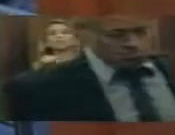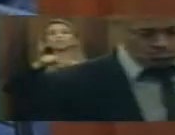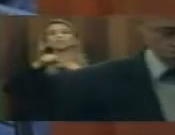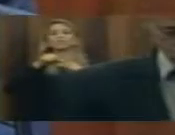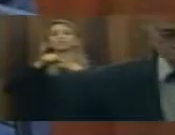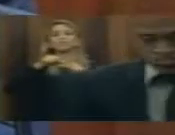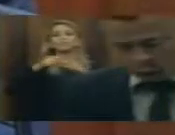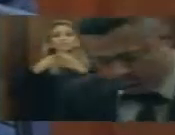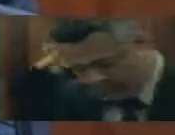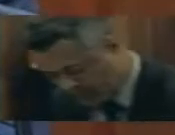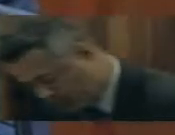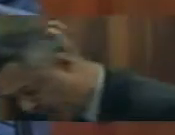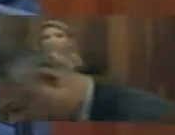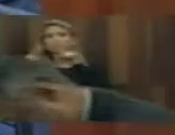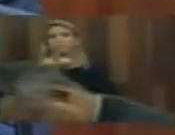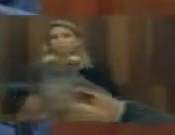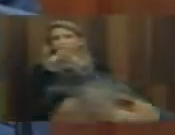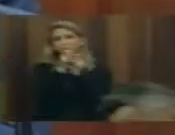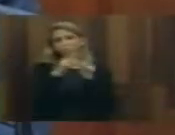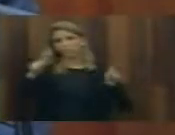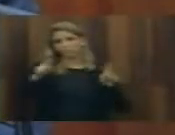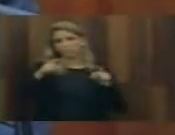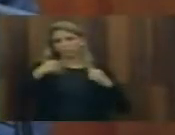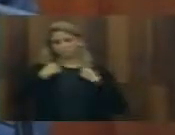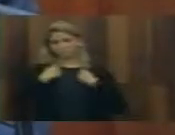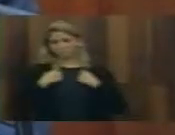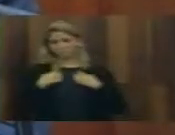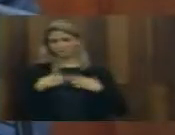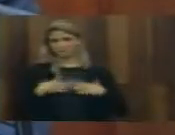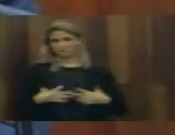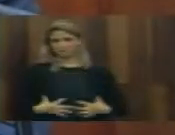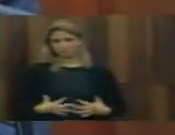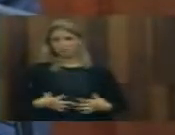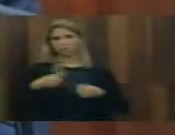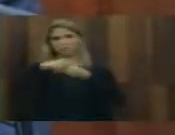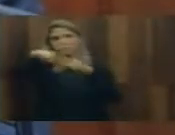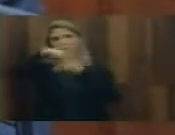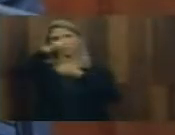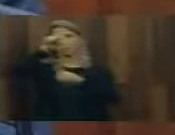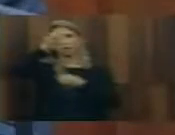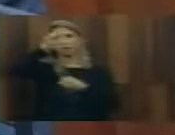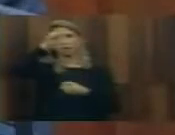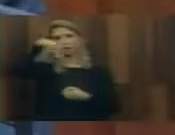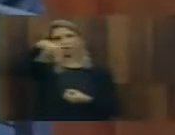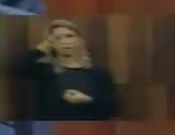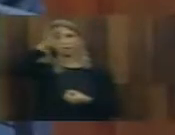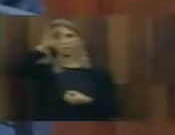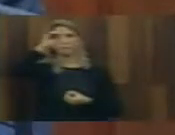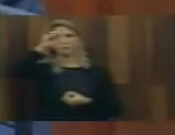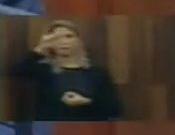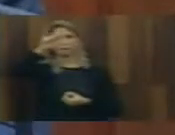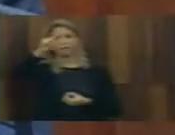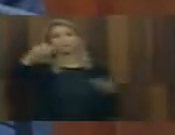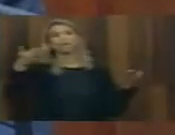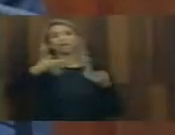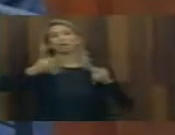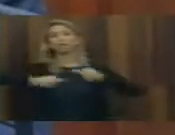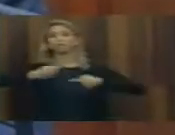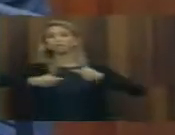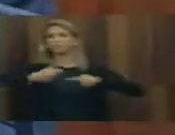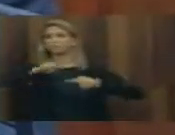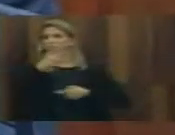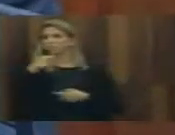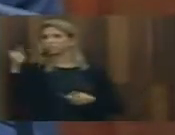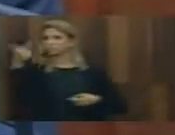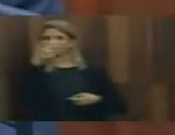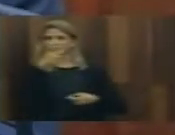dos Biquínis, no bairro Gamboa. Em discussão, indicação. Não havendo quem queira discutir, em votação, os favoráveis permaneçam